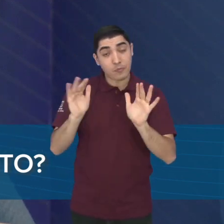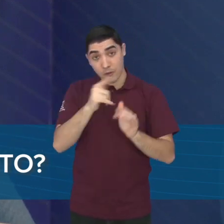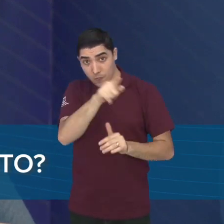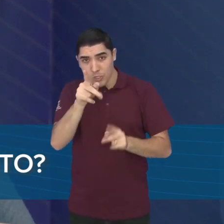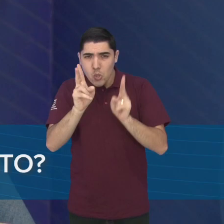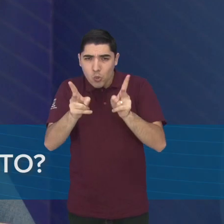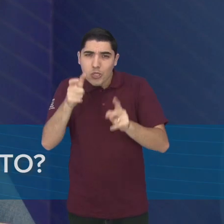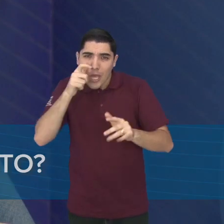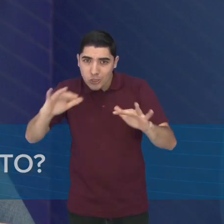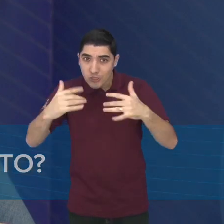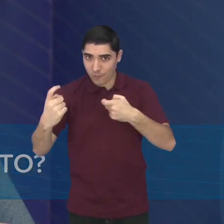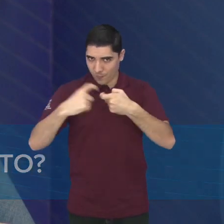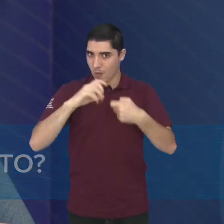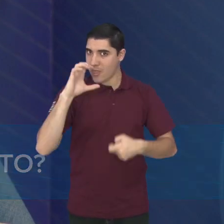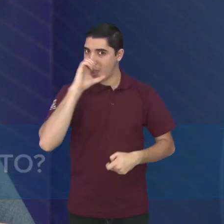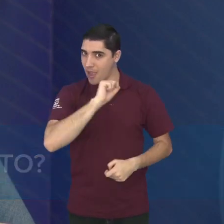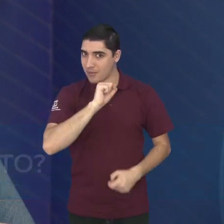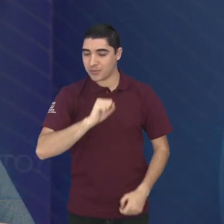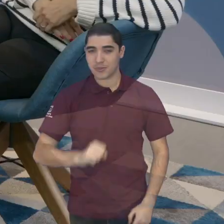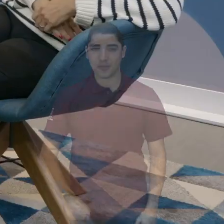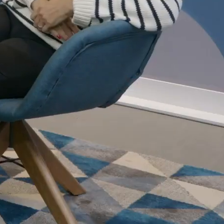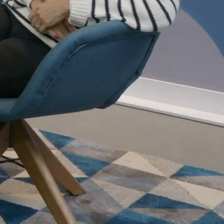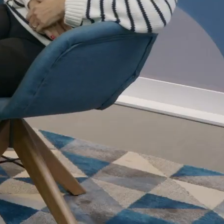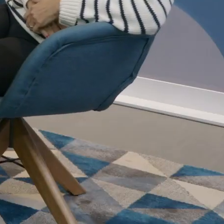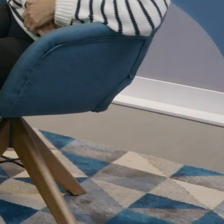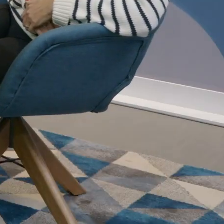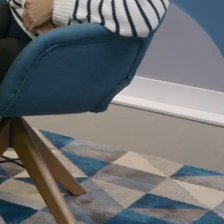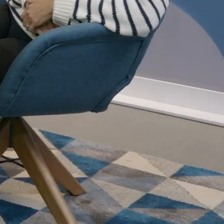do programa. Não sai daí que voltamos já já.